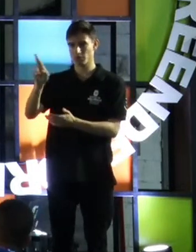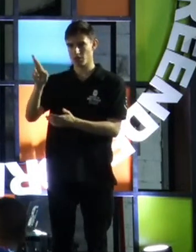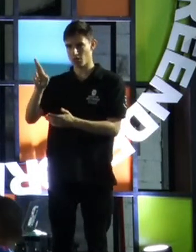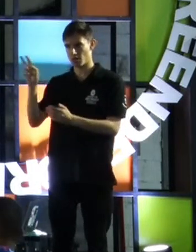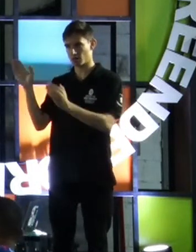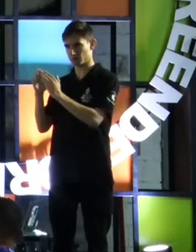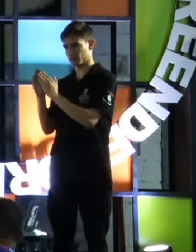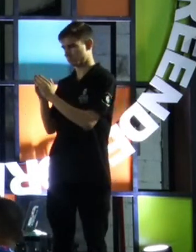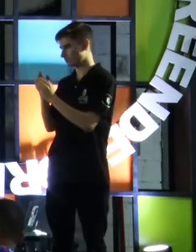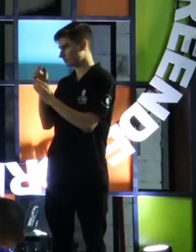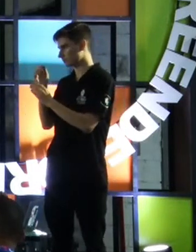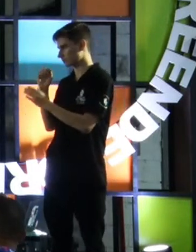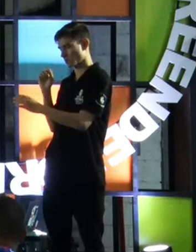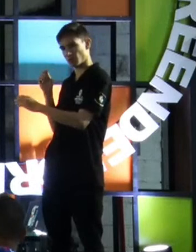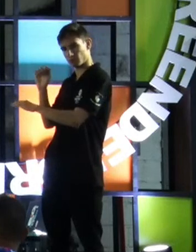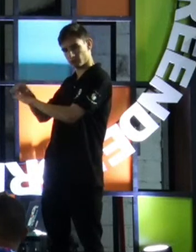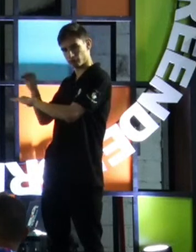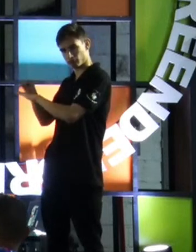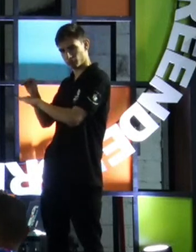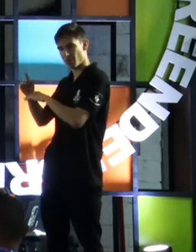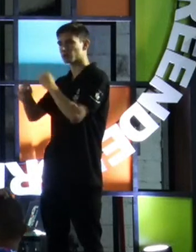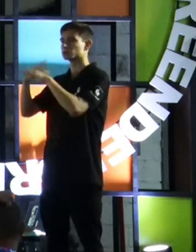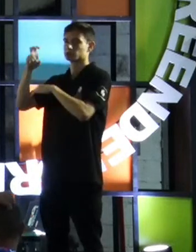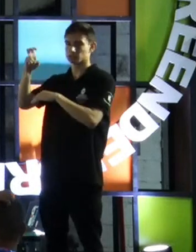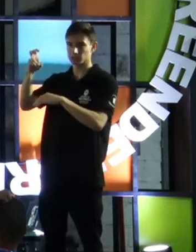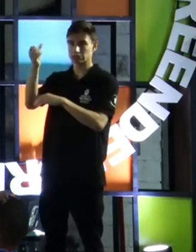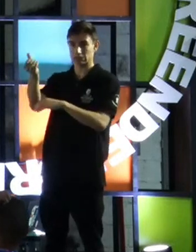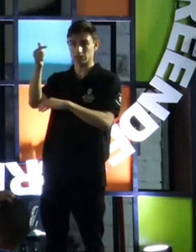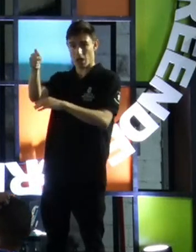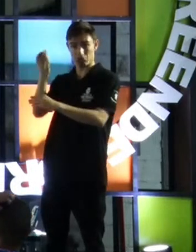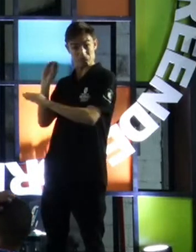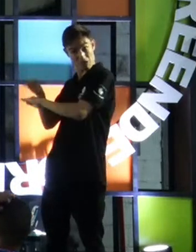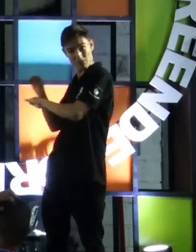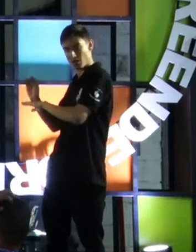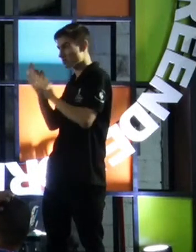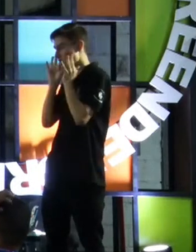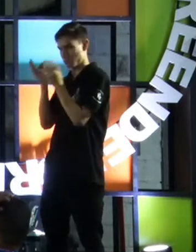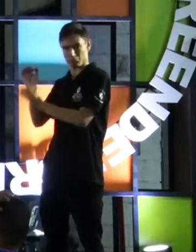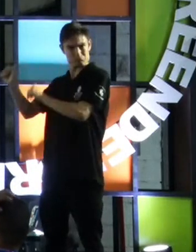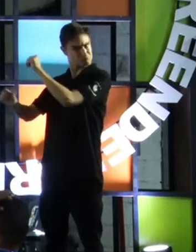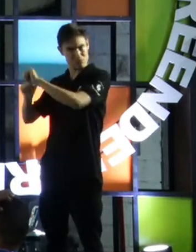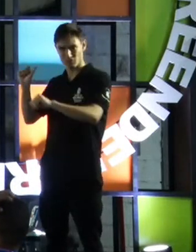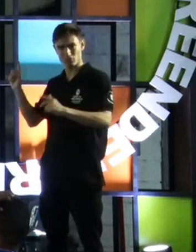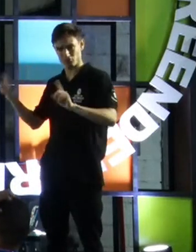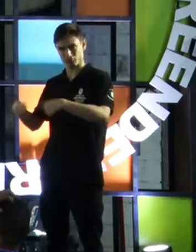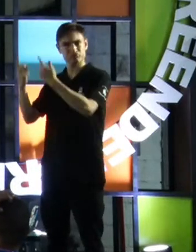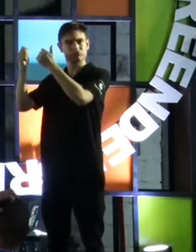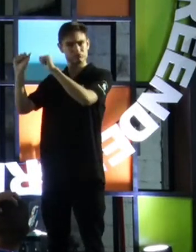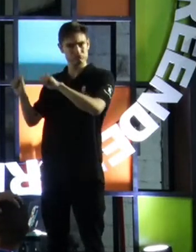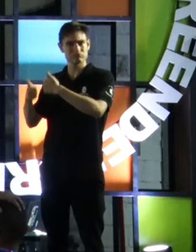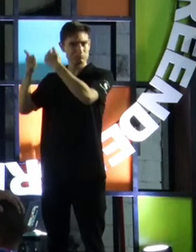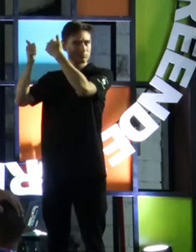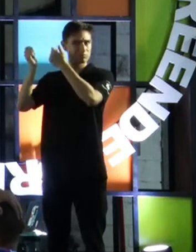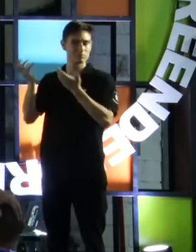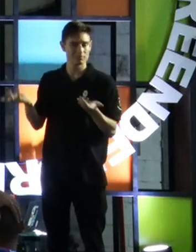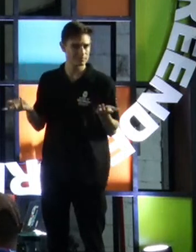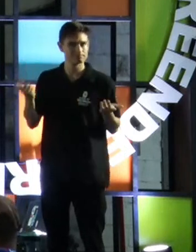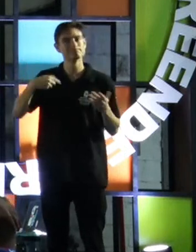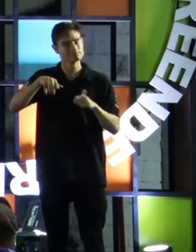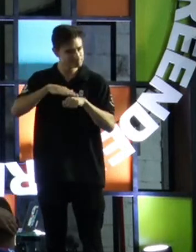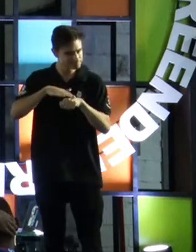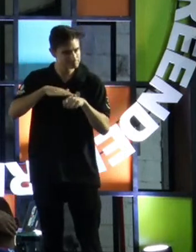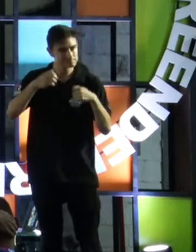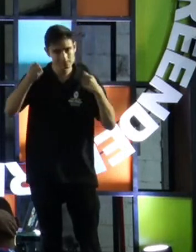família, daqui a pouco está botando R$4.000, R$5.000 por mês dentro de casa, mudou a vida da família. Então é sobre isso que a gente precisa conversar